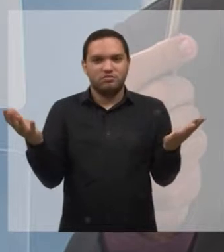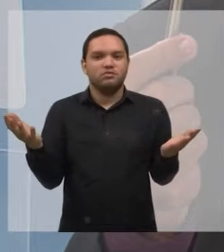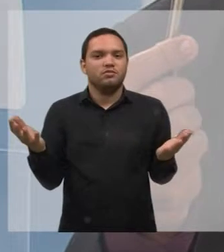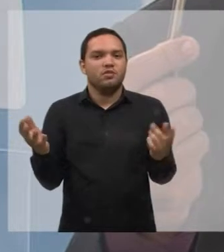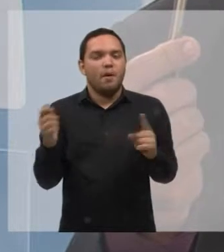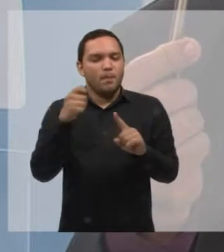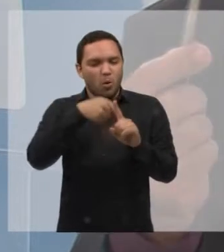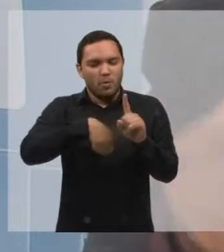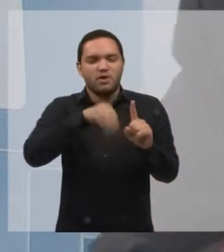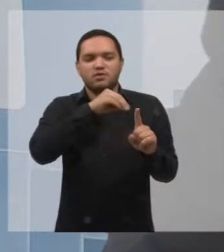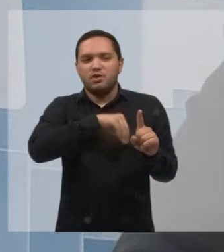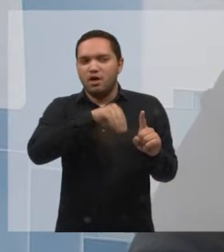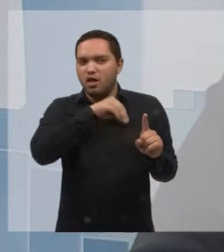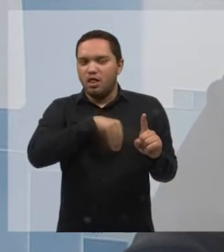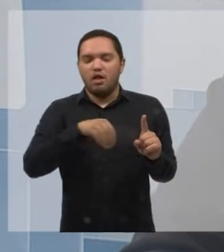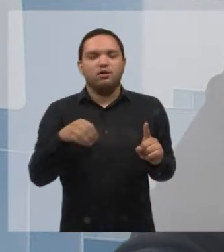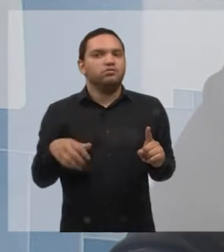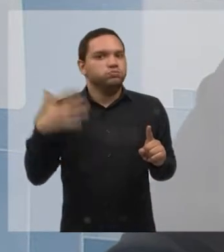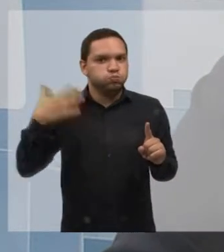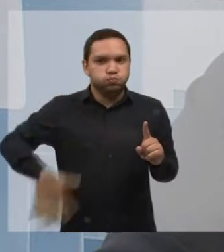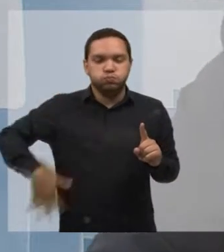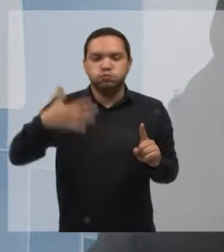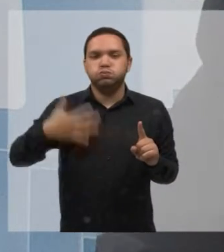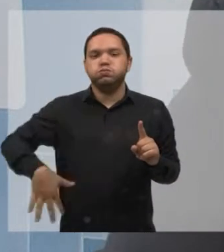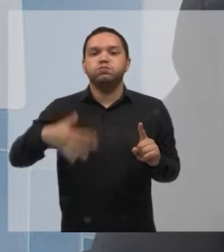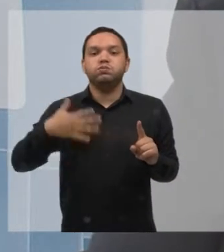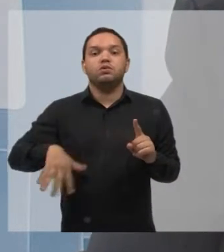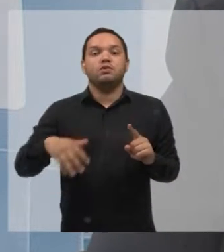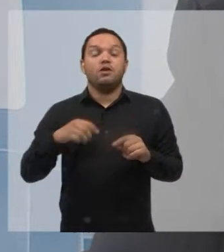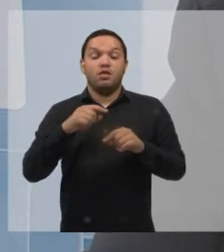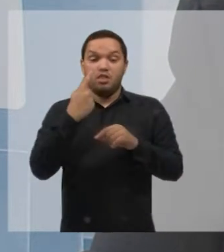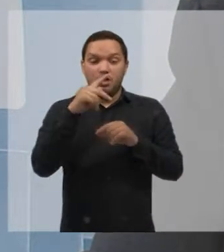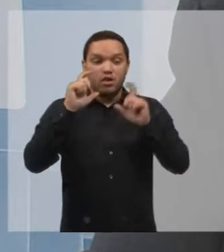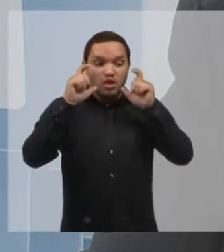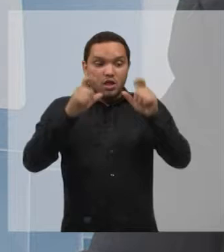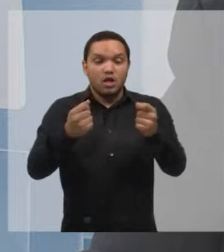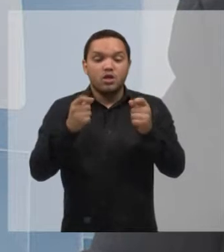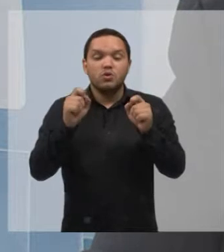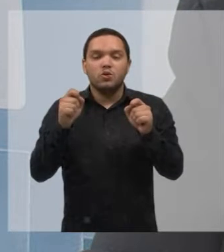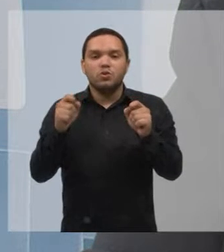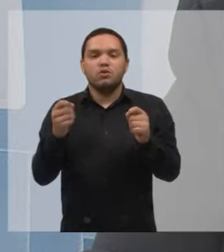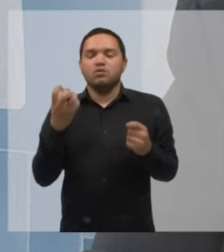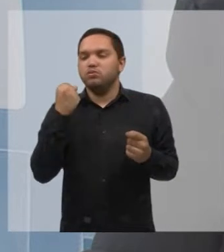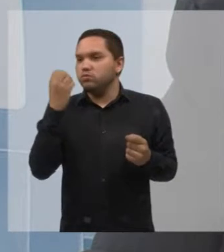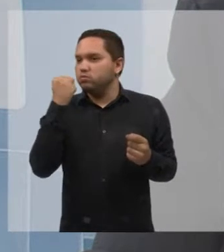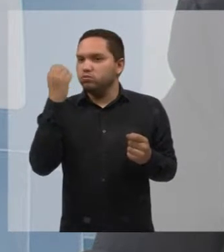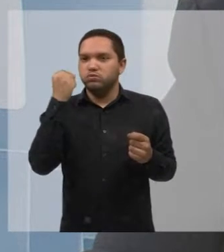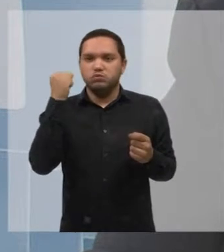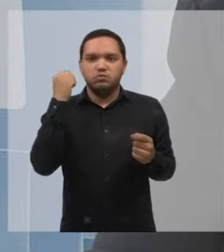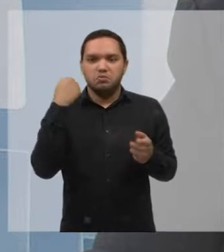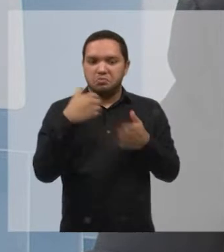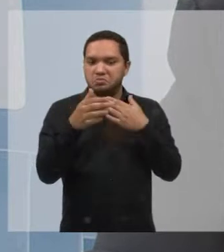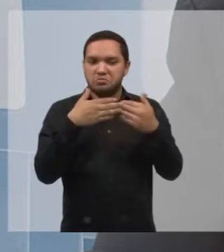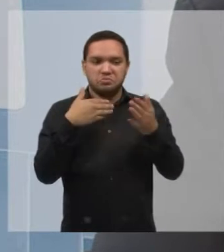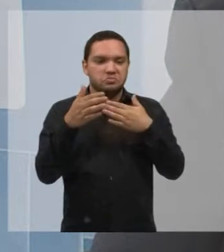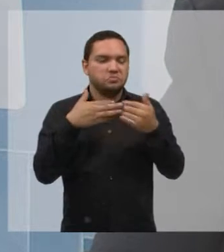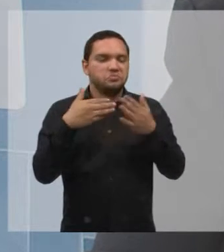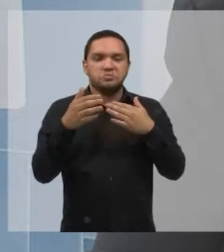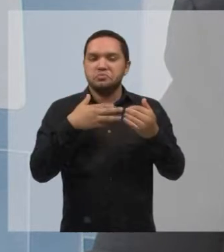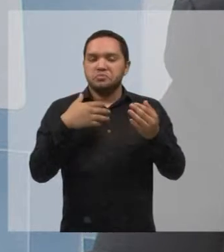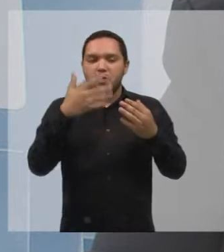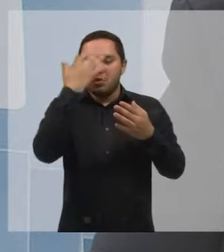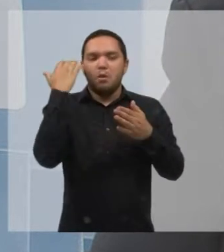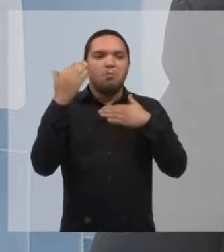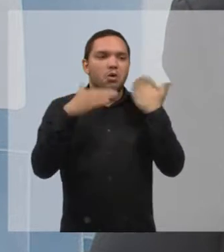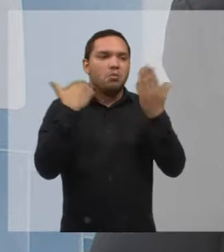por mês. Mas por quê? Porque o interesse deles é que ganhe mais. Não importa quantas vidas sejam necessárias para isso. É isso mesmo,